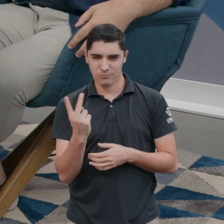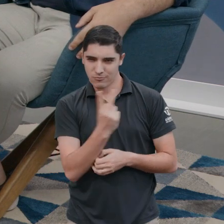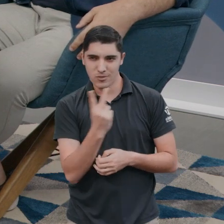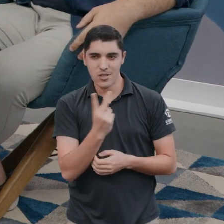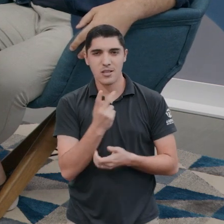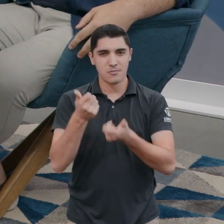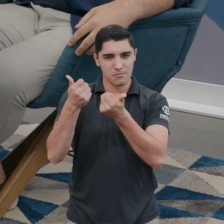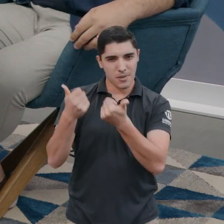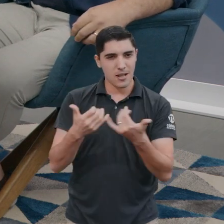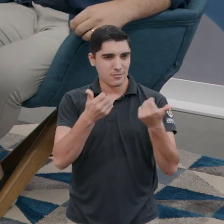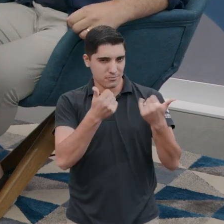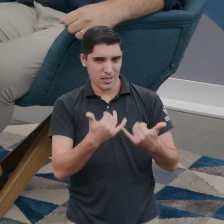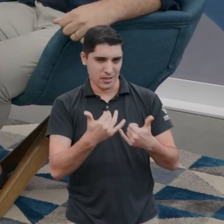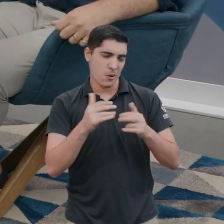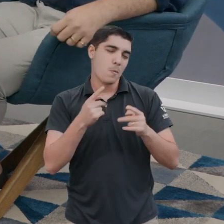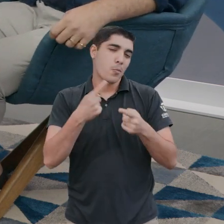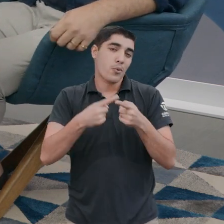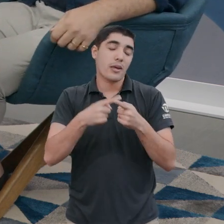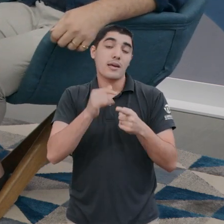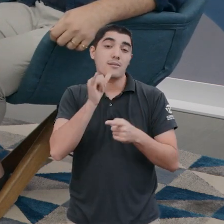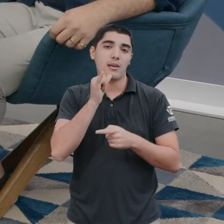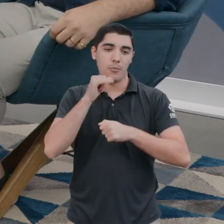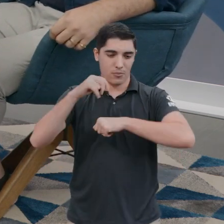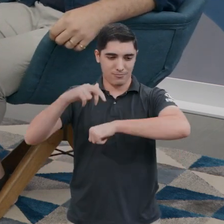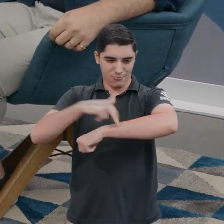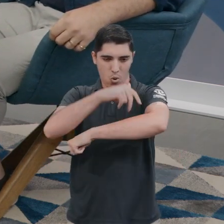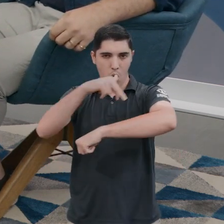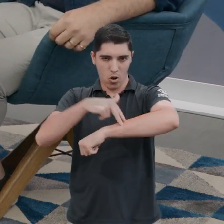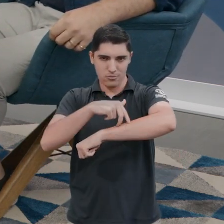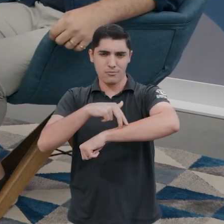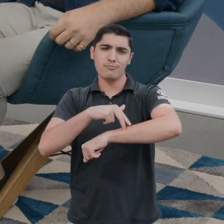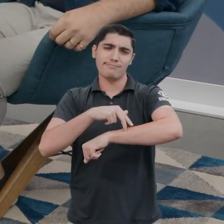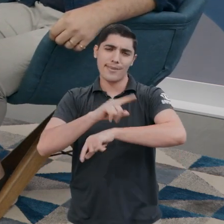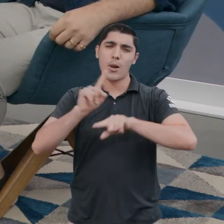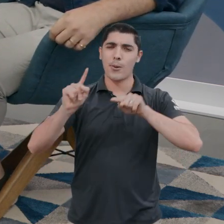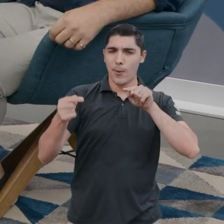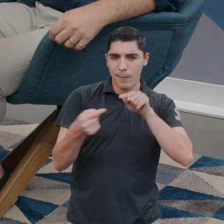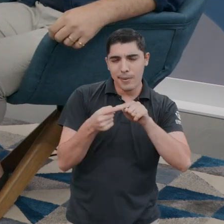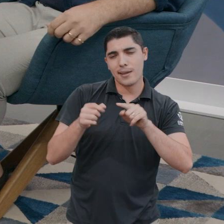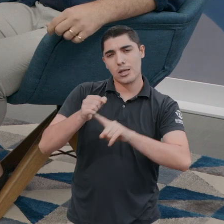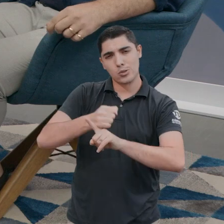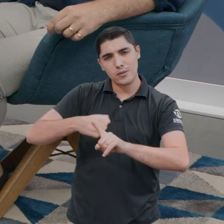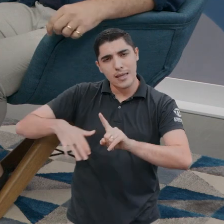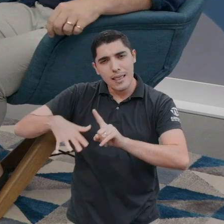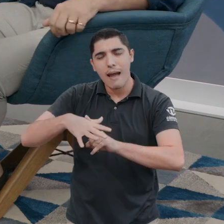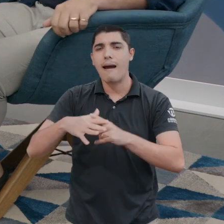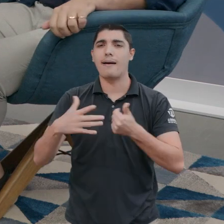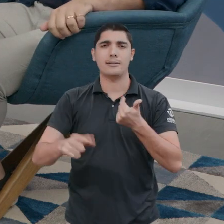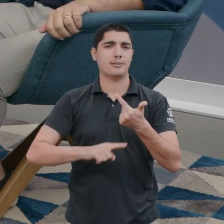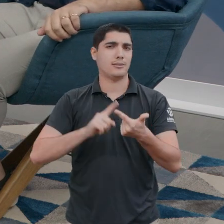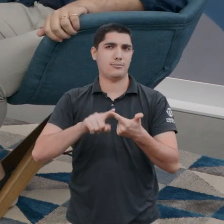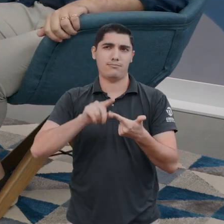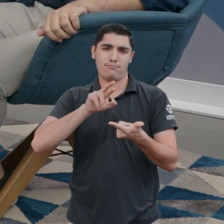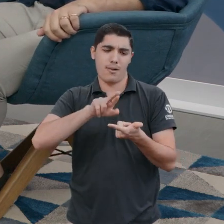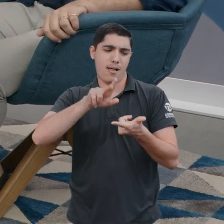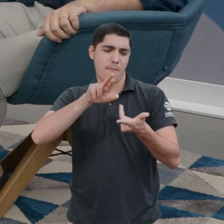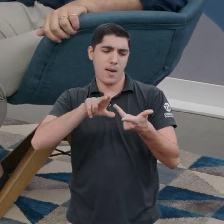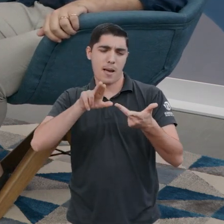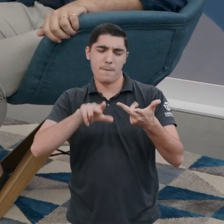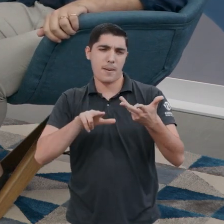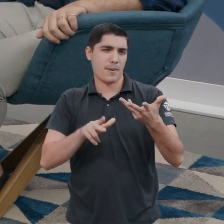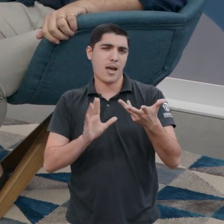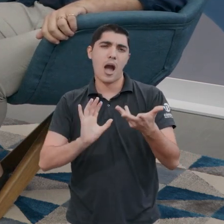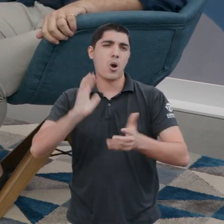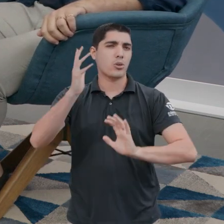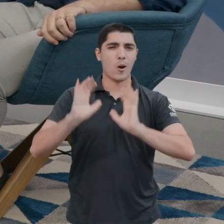a gente fala de moda, não foi mencionado aqui, a gente fala sobre questão social também, tem vários fatores do dia a dia importantes